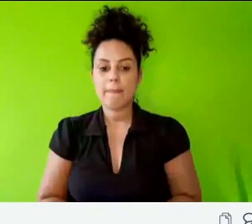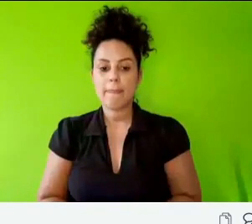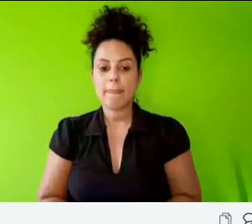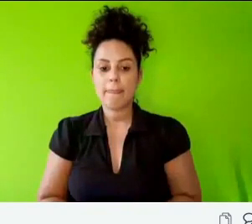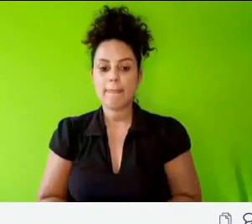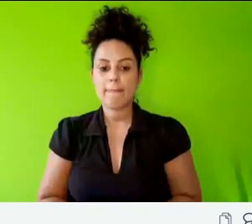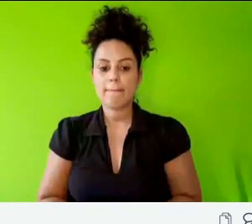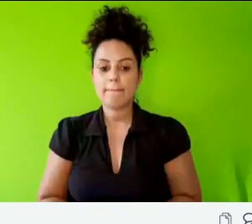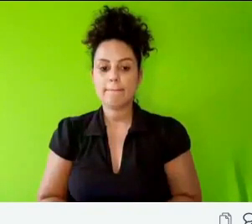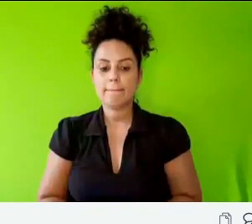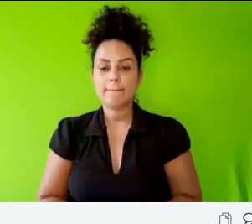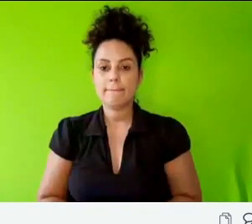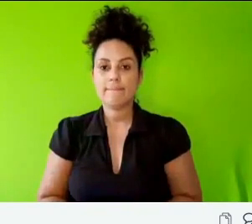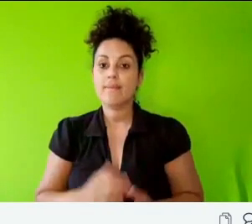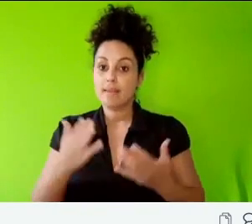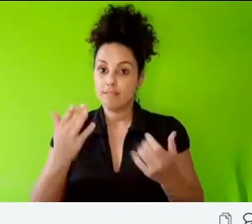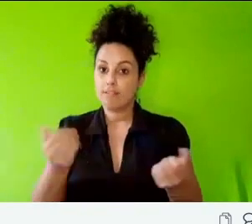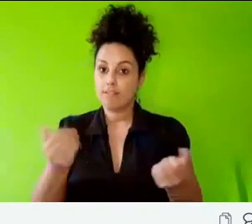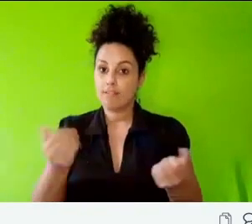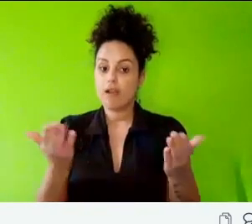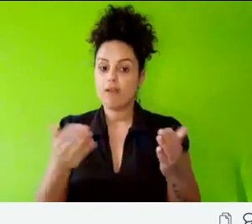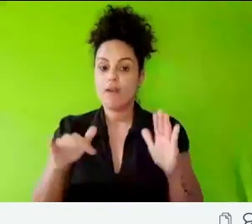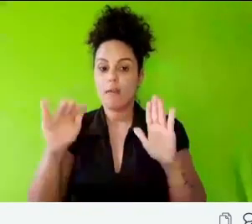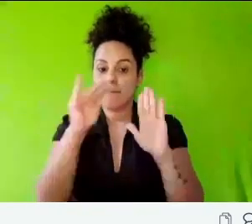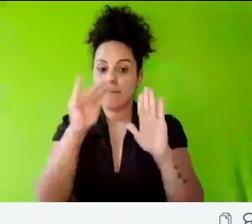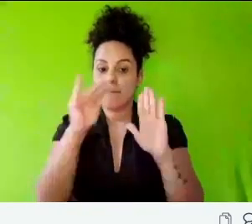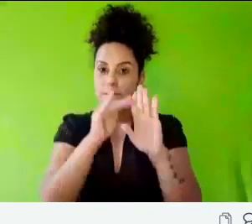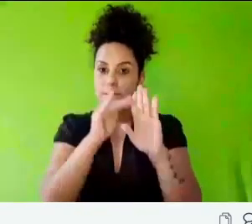Vamos gerar a lista.